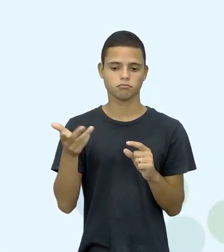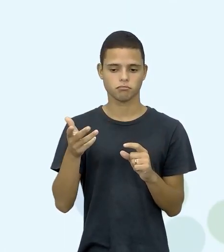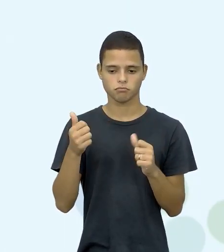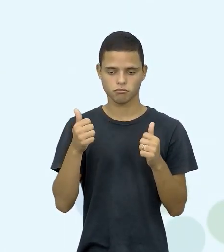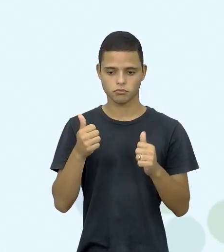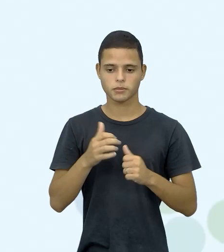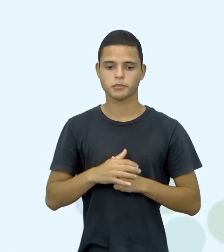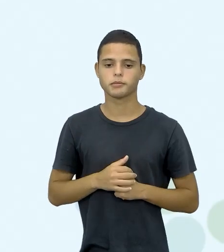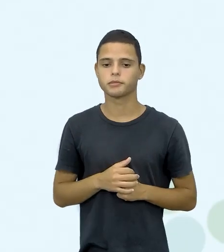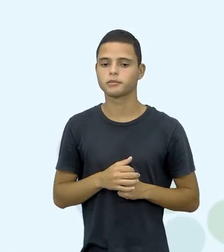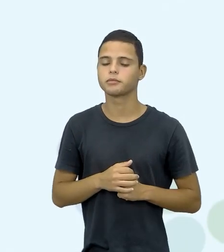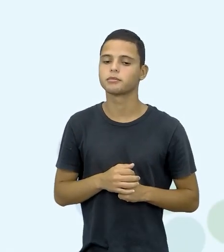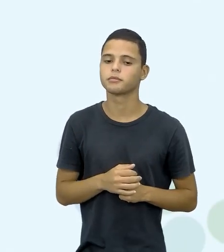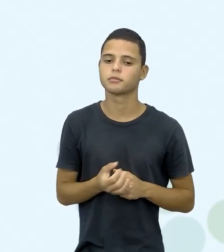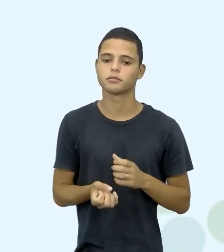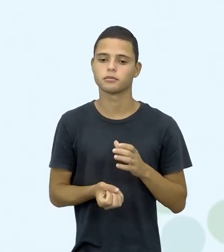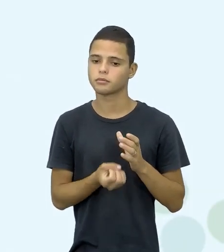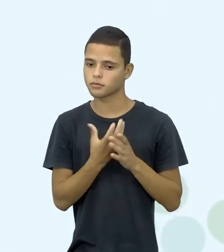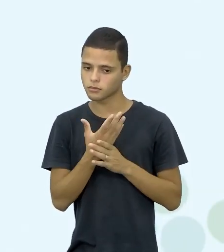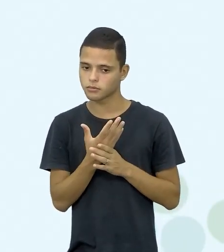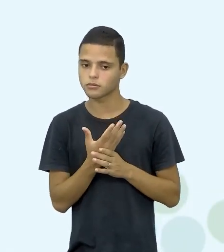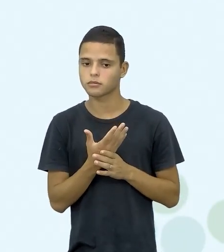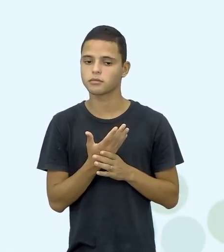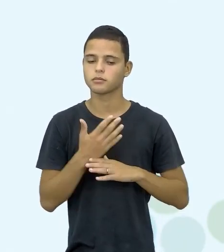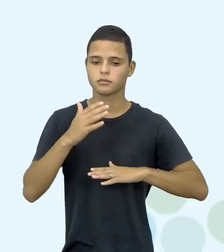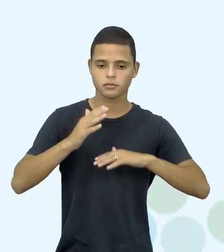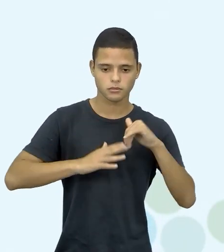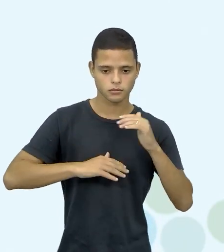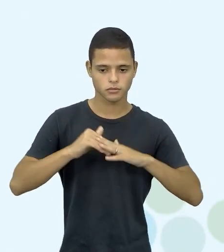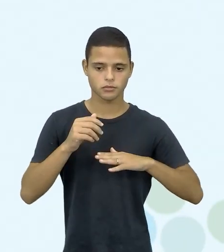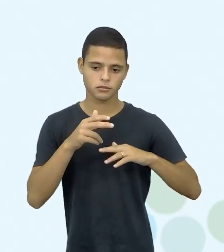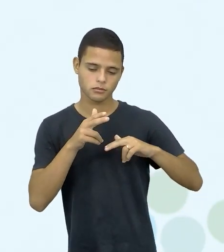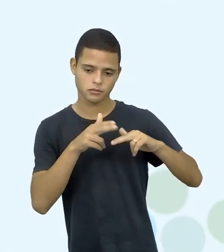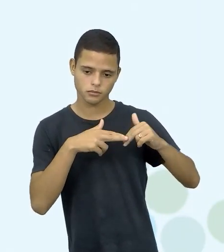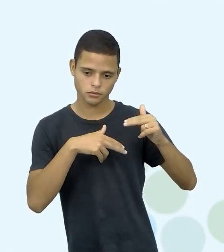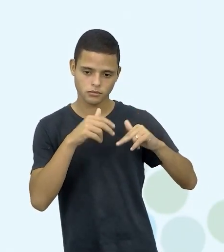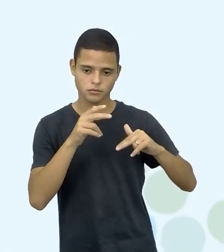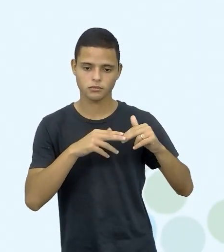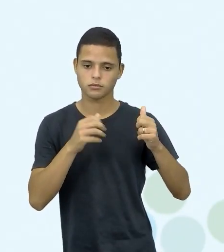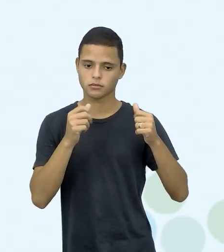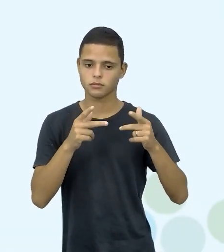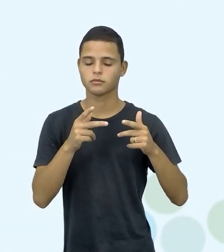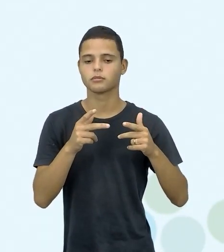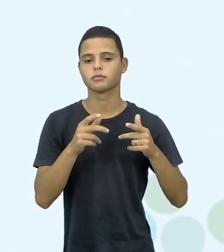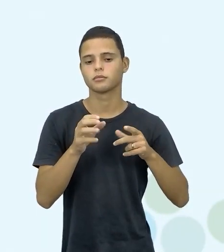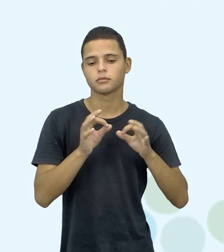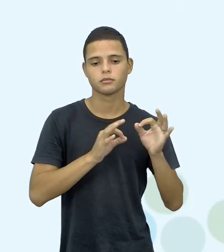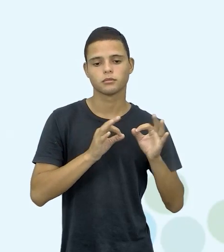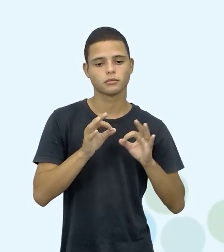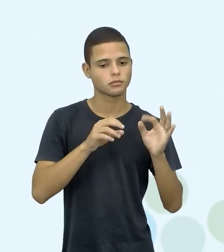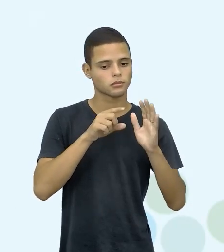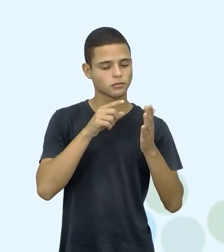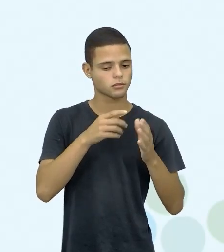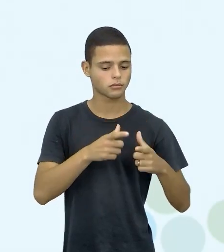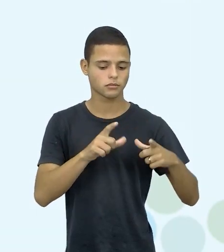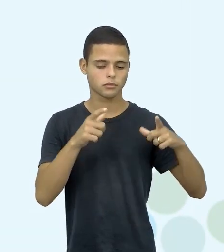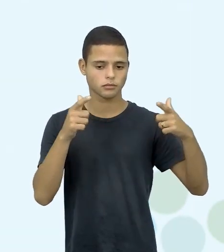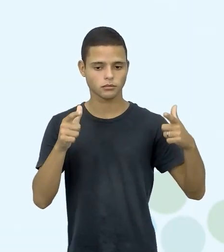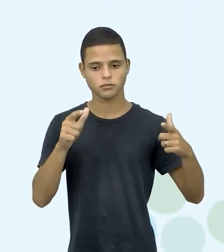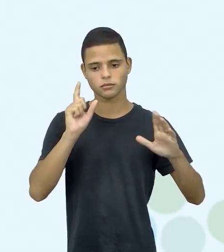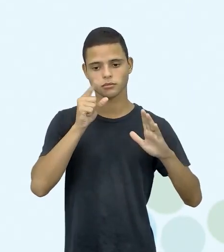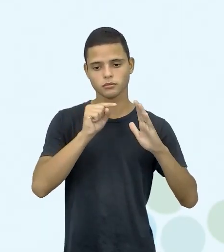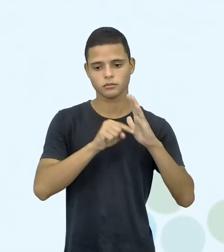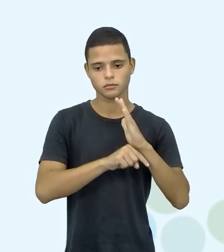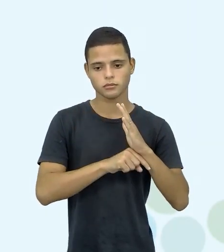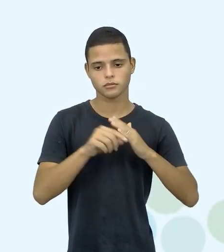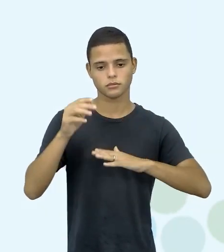E vamos construir daqui a pouco esse experimento, para fazer, então, a nossa ampliação e